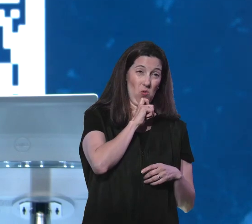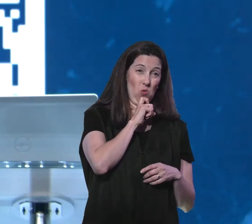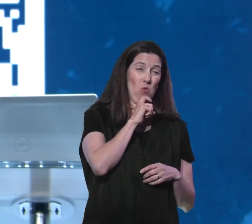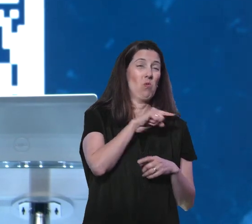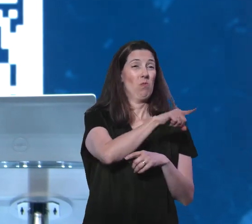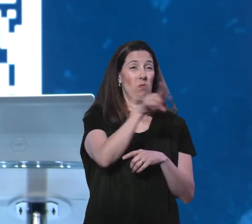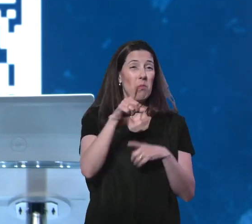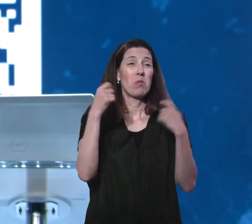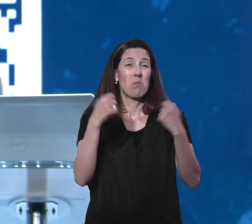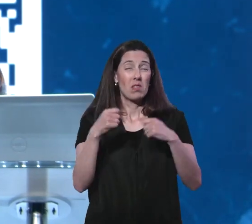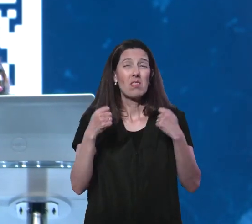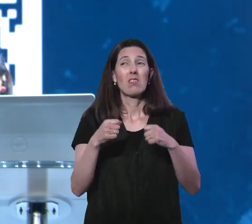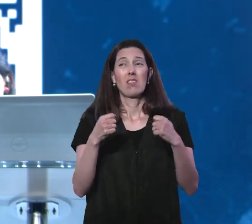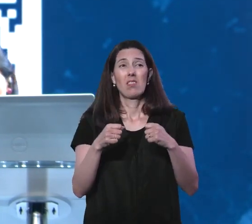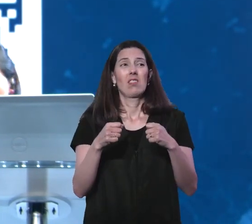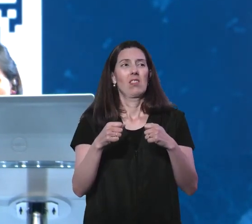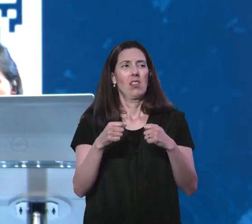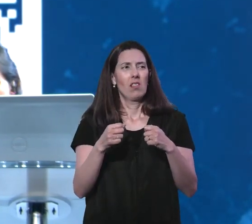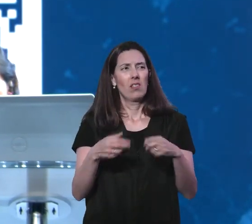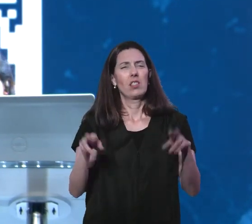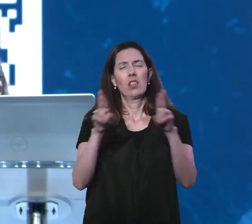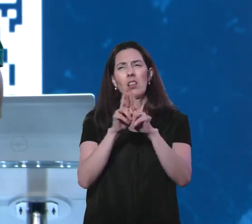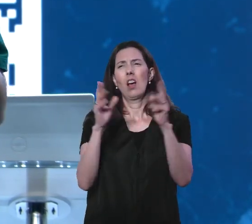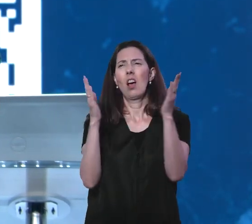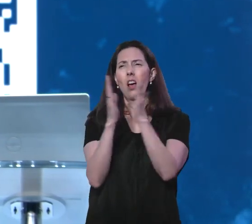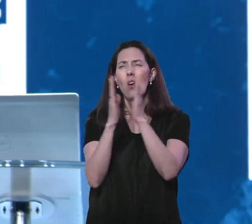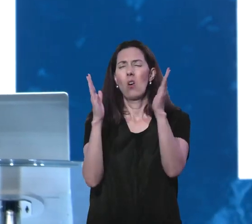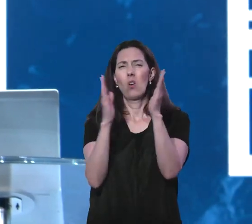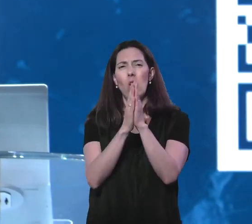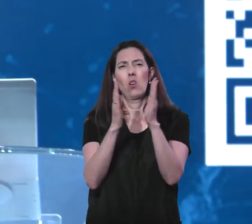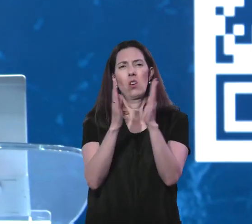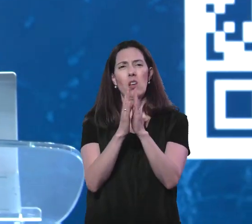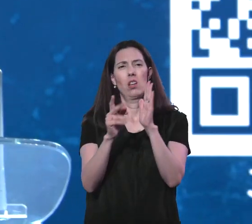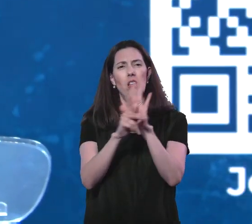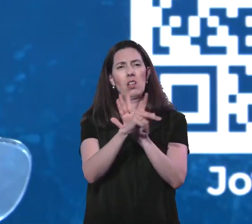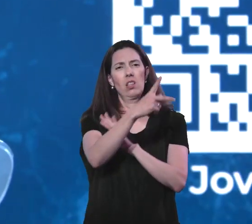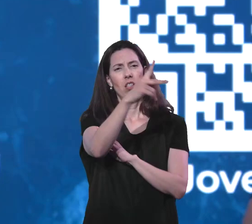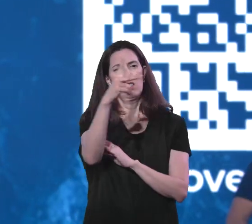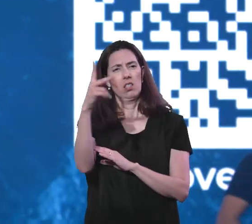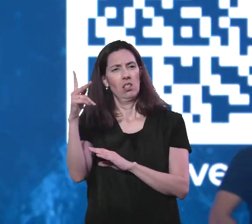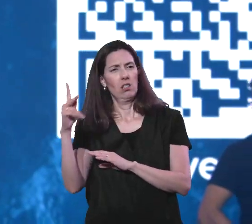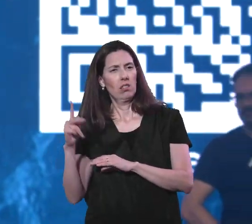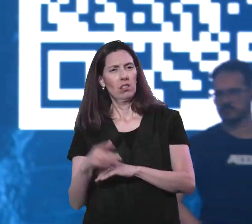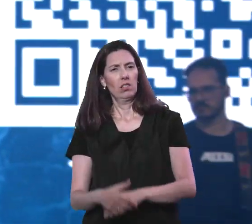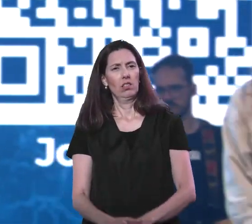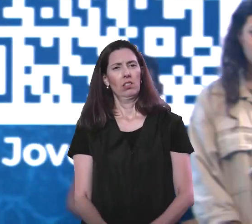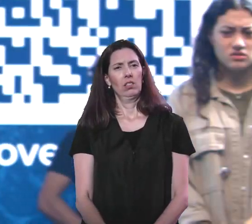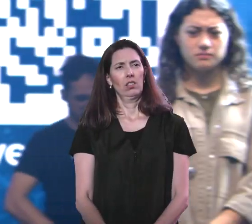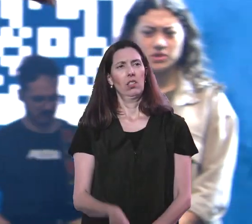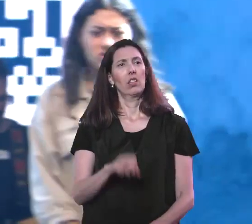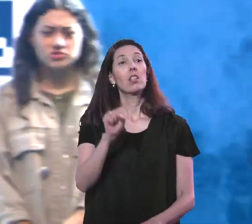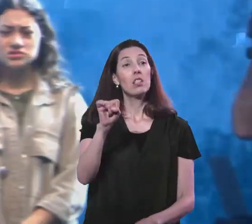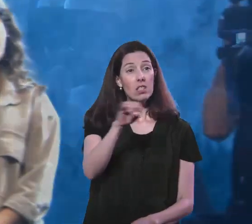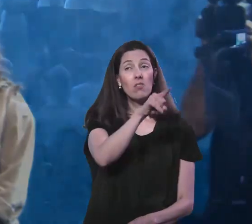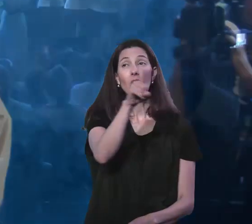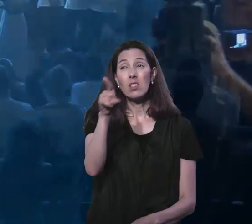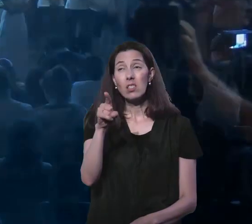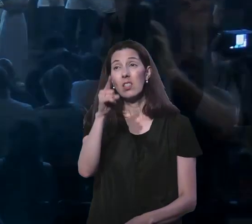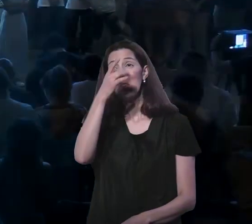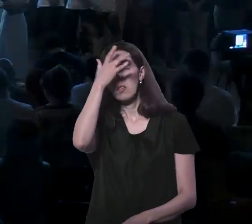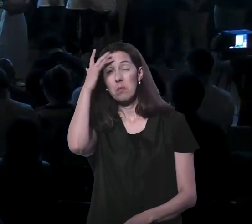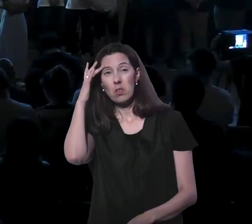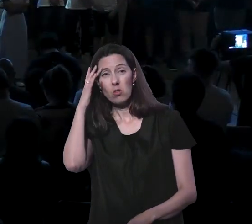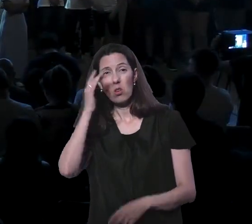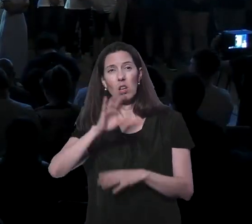orar por você. Eu vou pedir para você fechar os seus olhos. E se você é uma dessas pessoas, eu quero que